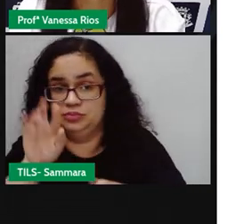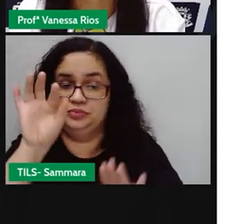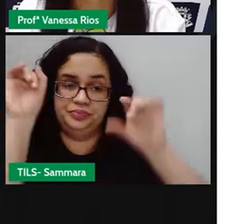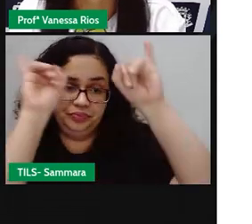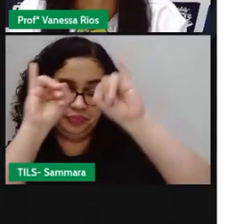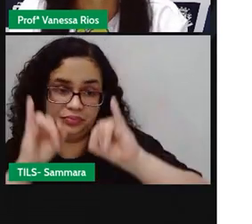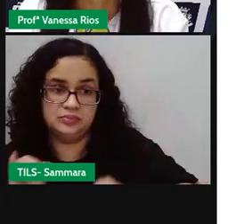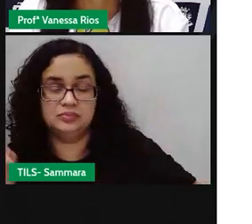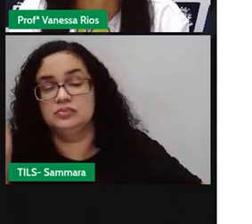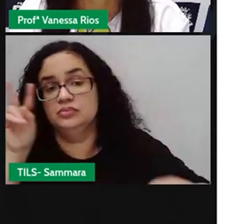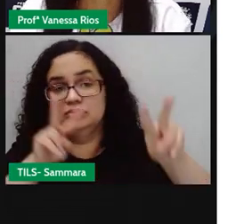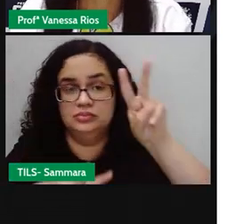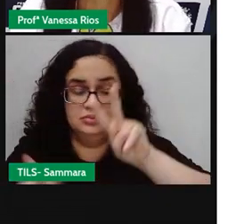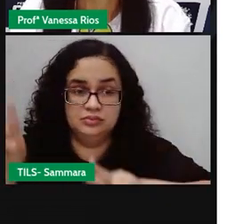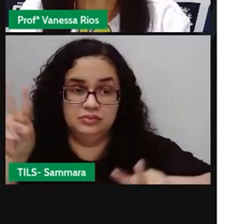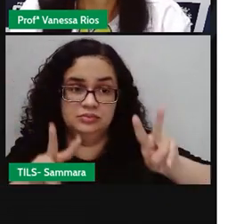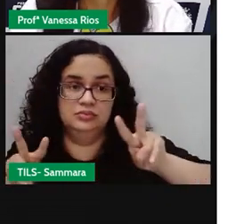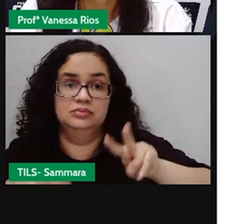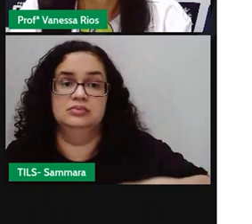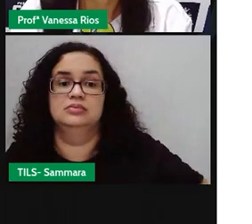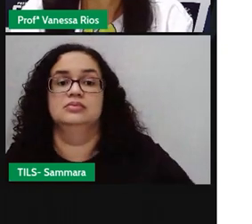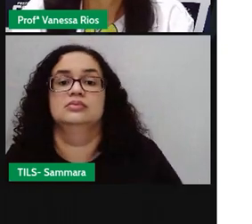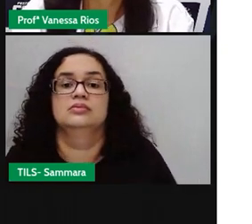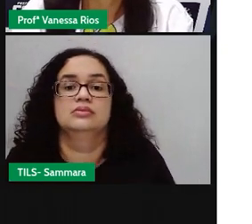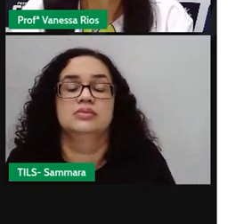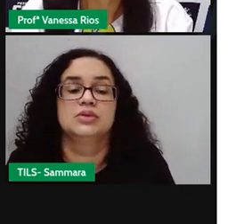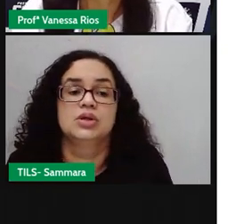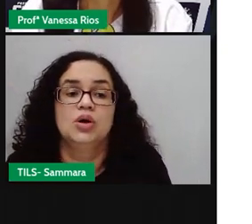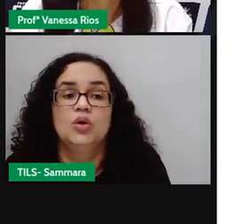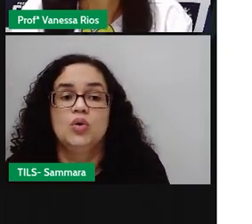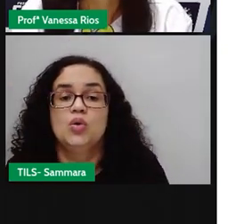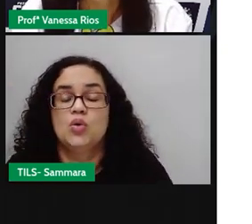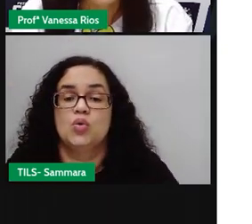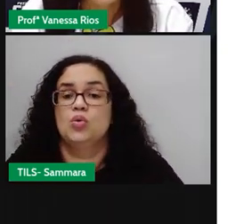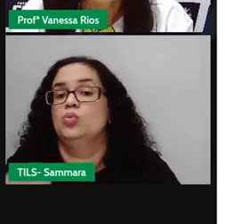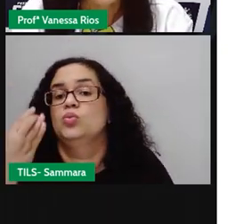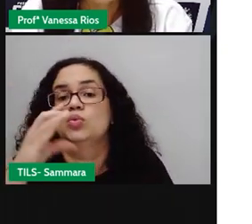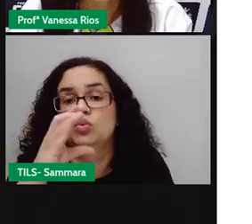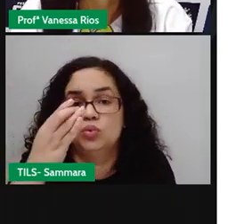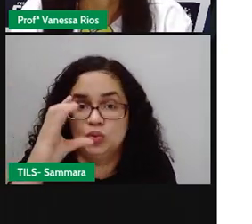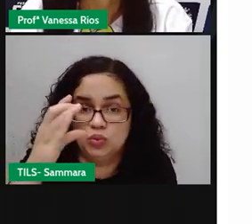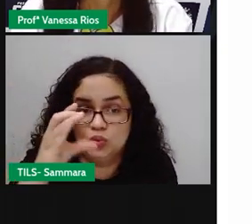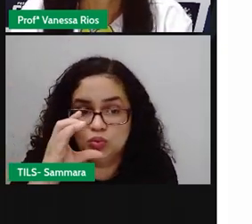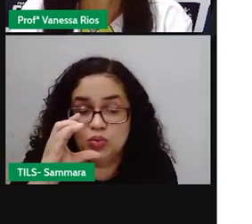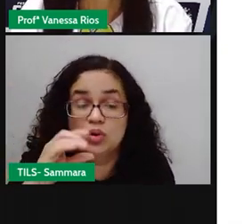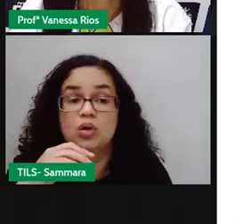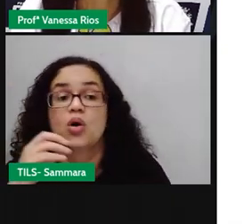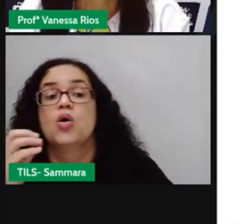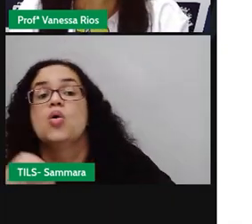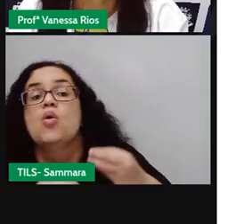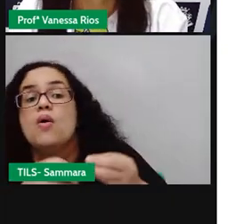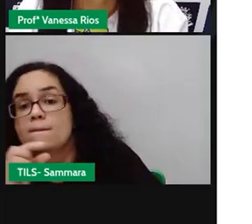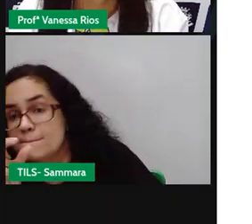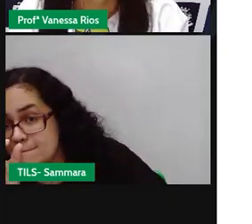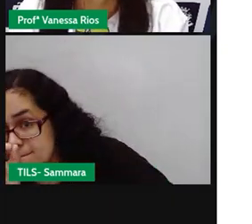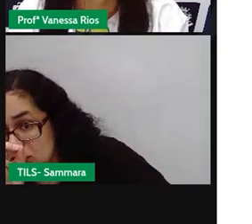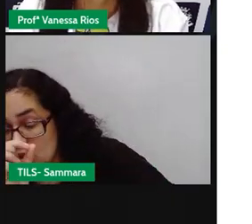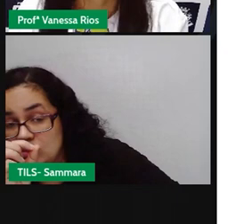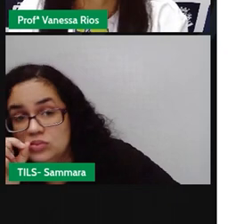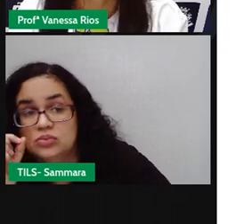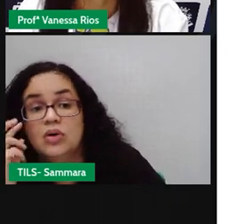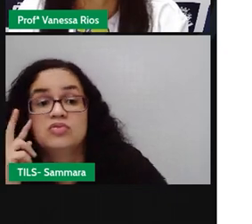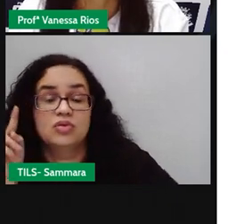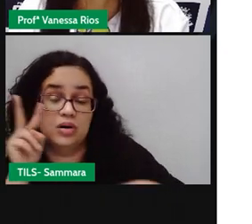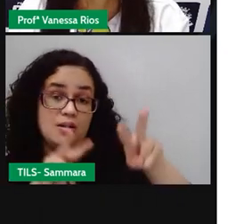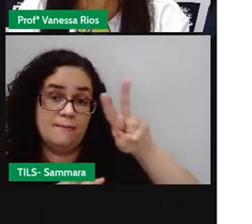para a gente observar a ilustração de como os cientistas consideram, né, de como é que o átomo é. Então, a